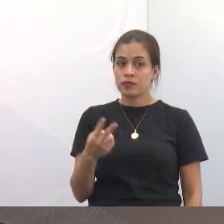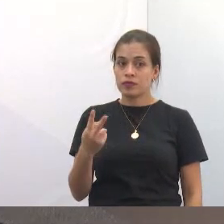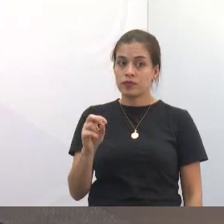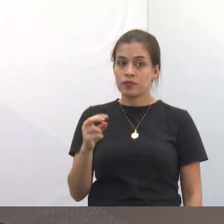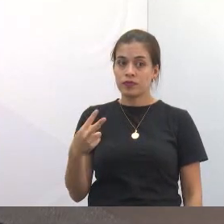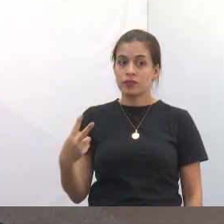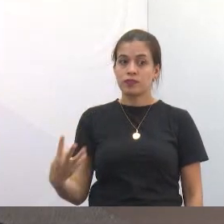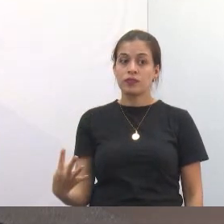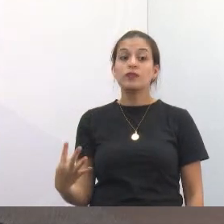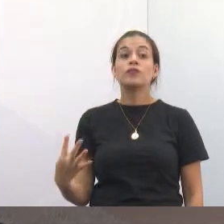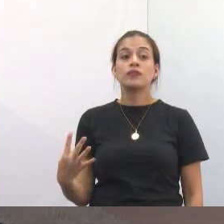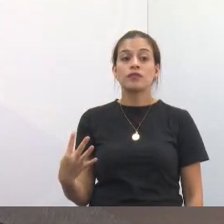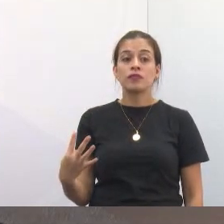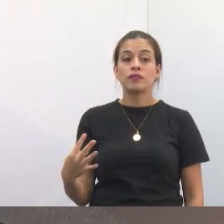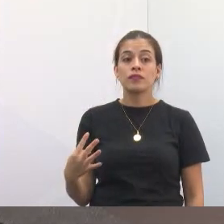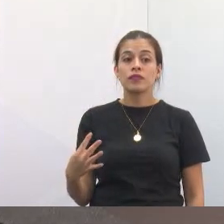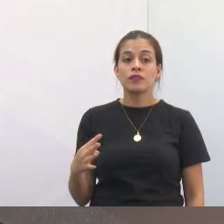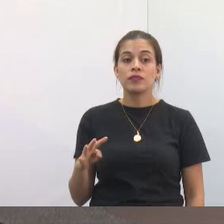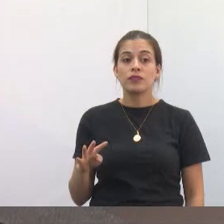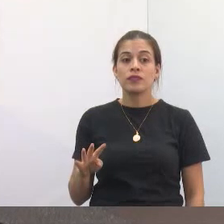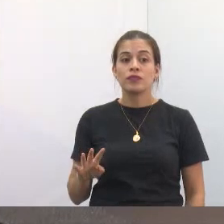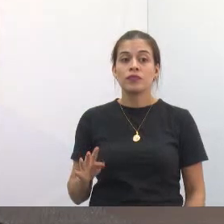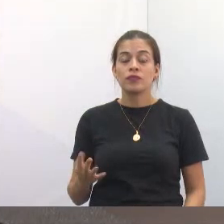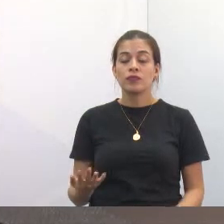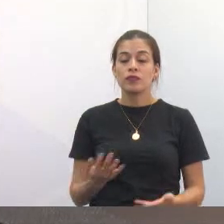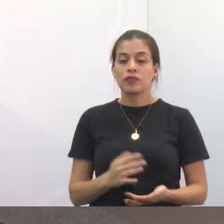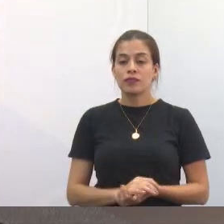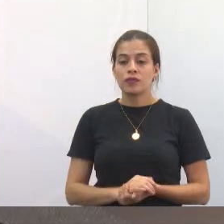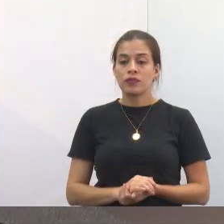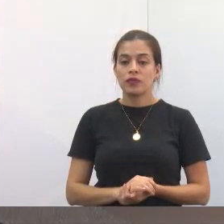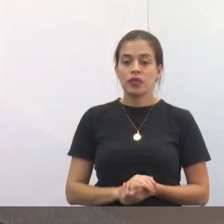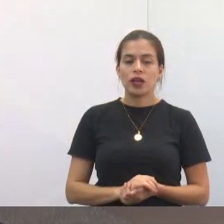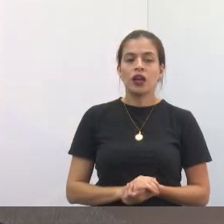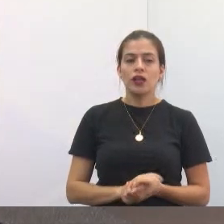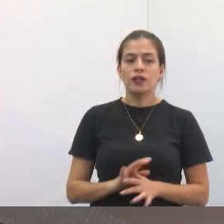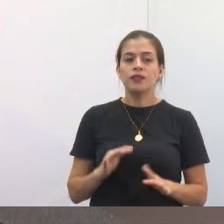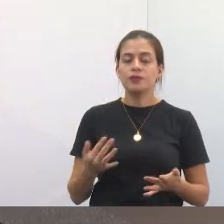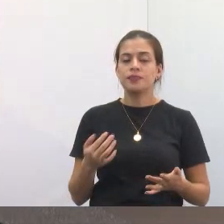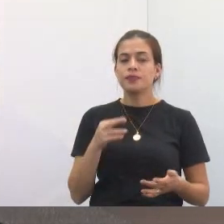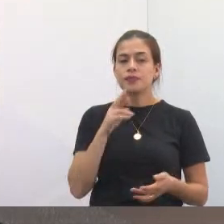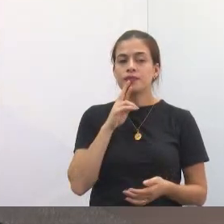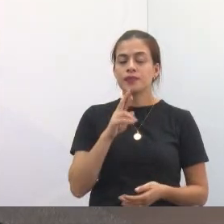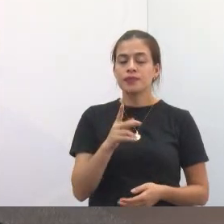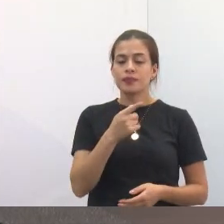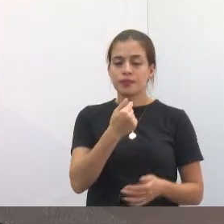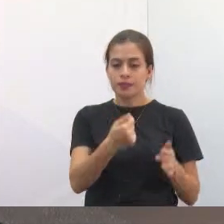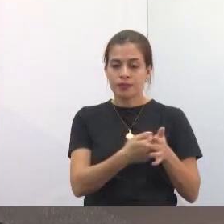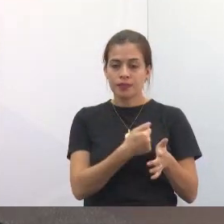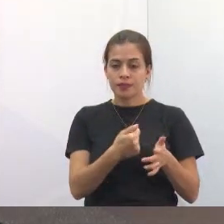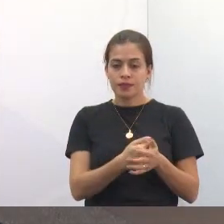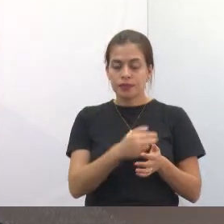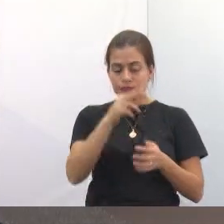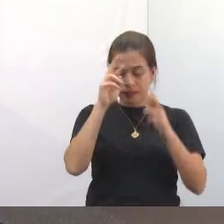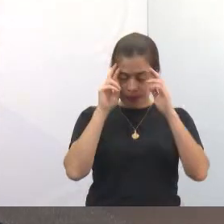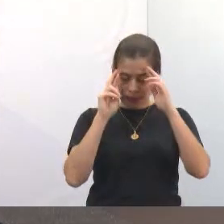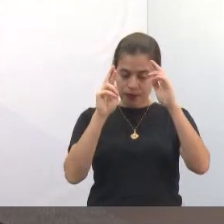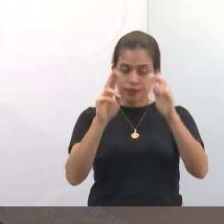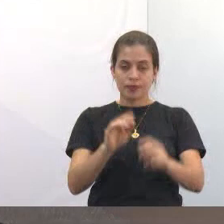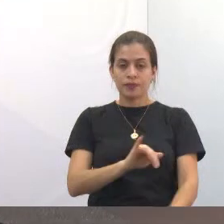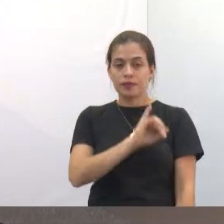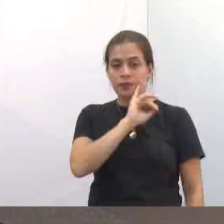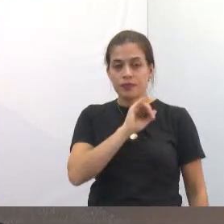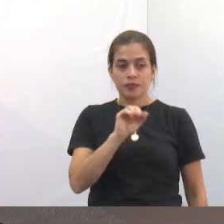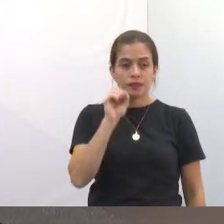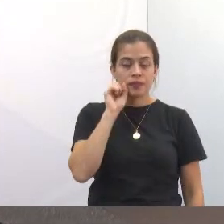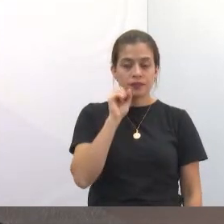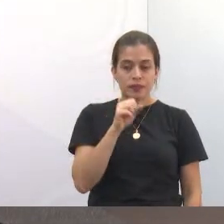SAAE, expedido pelo Serviço Autônomo de Água e Esgoto, a fim de responder aos questionamentos apresentados. Respeitosamente, Isaías José de